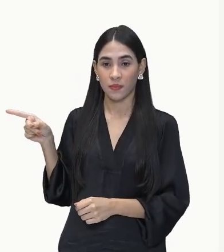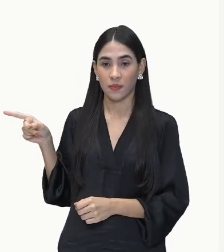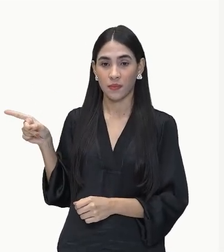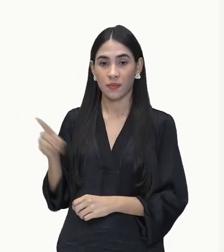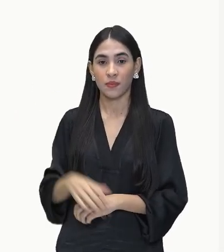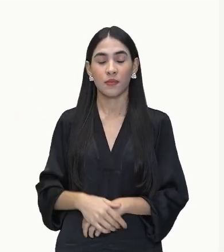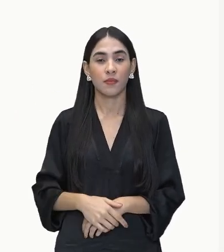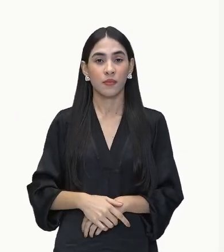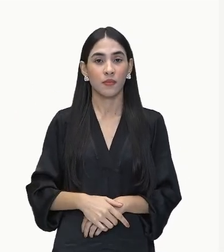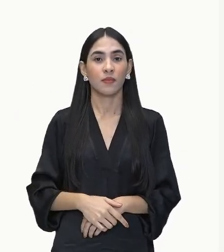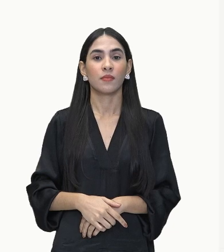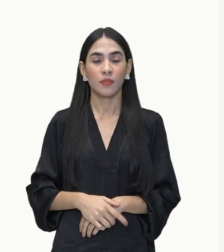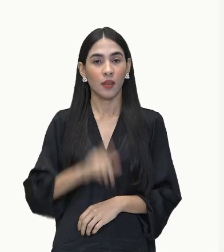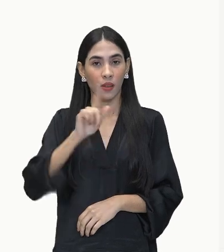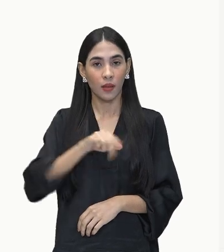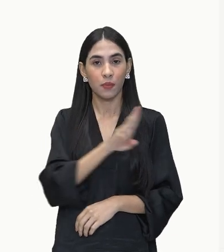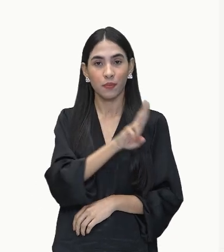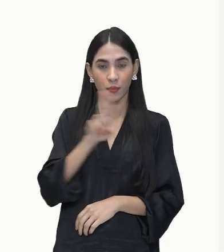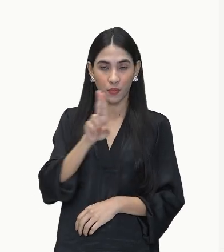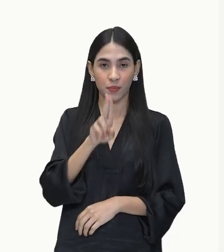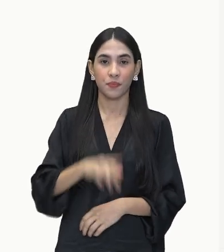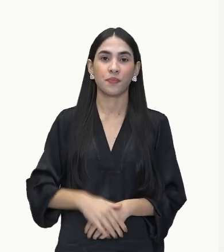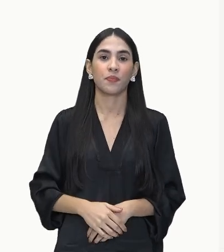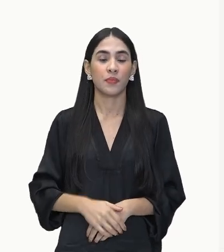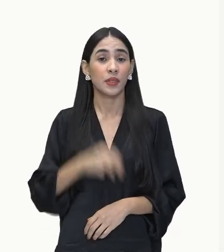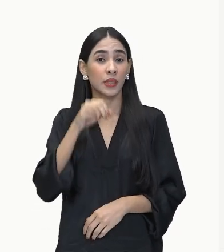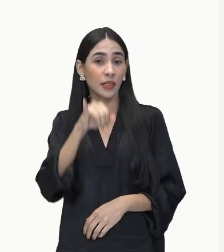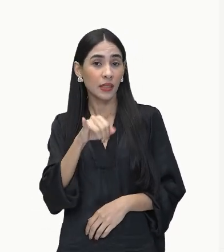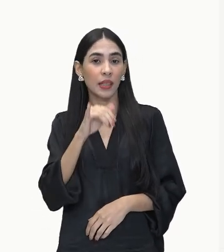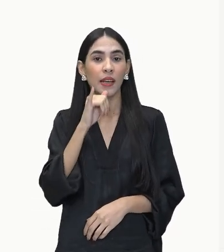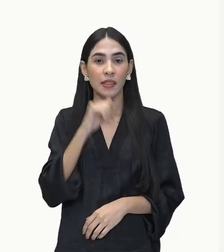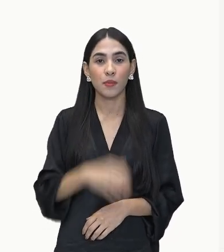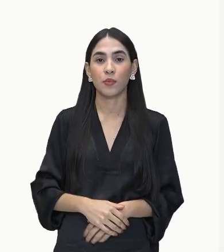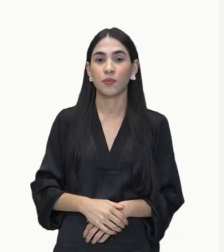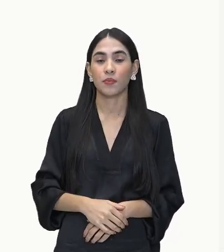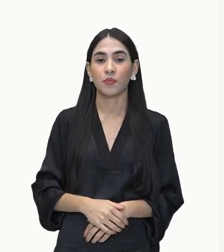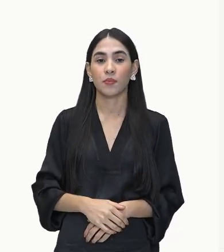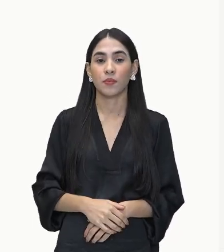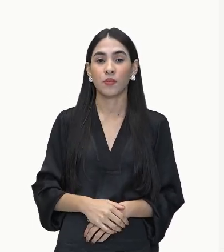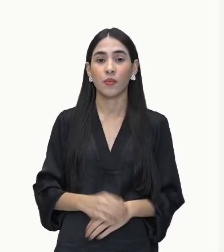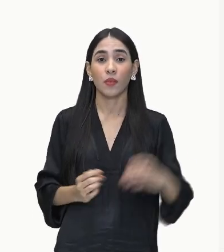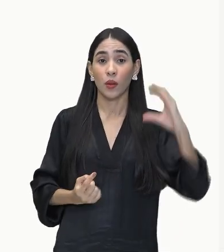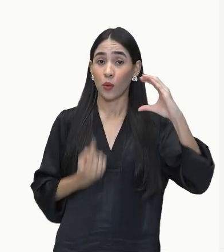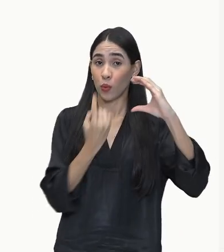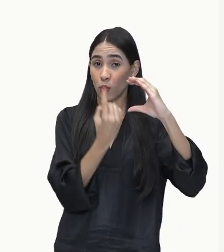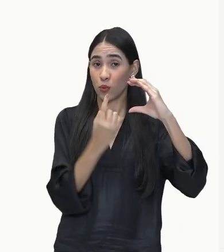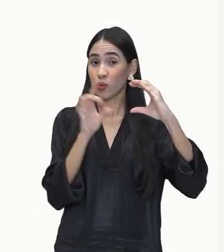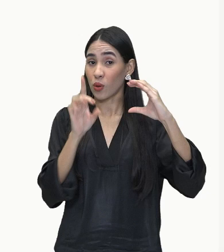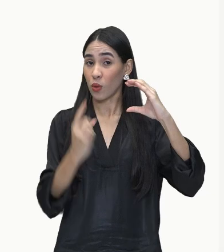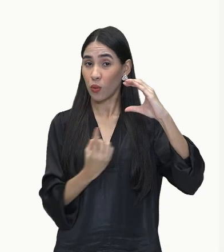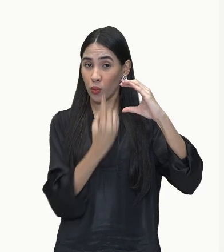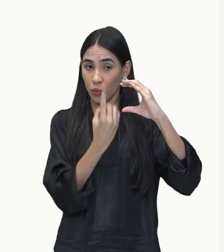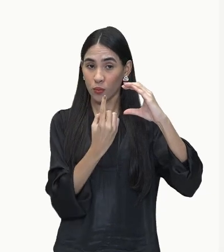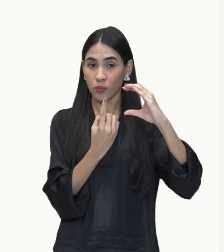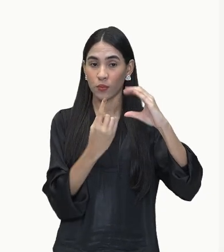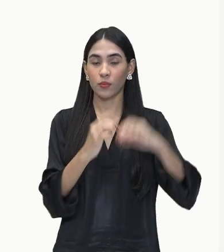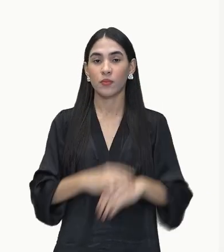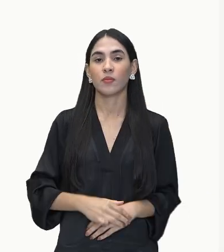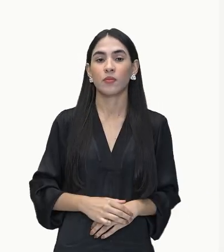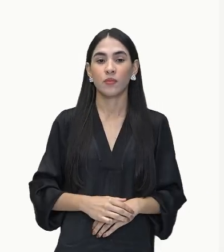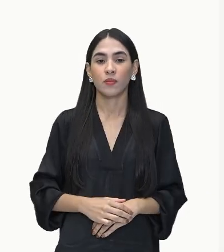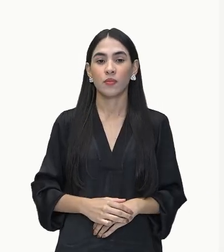etanamida. É assim que se dá o nome. Se fosse só um carbono, C-O,